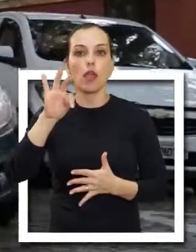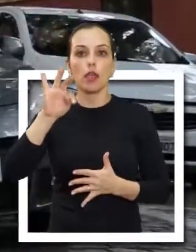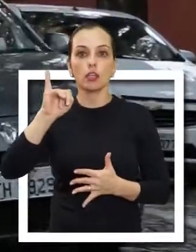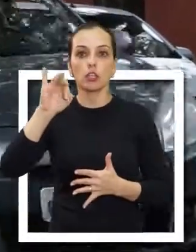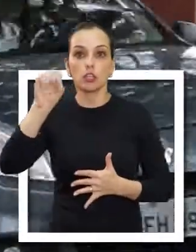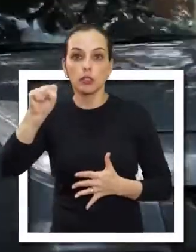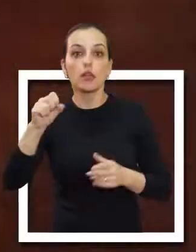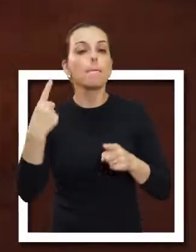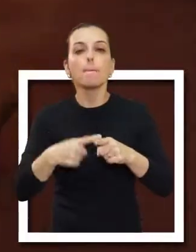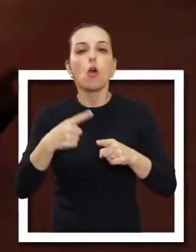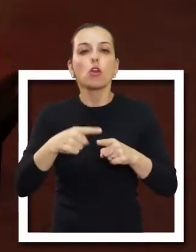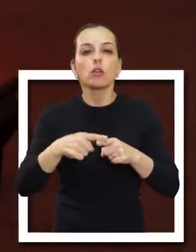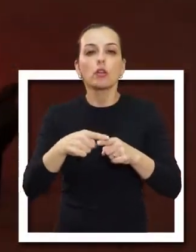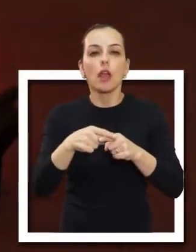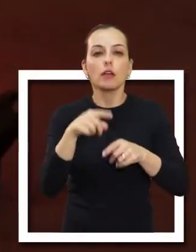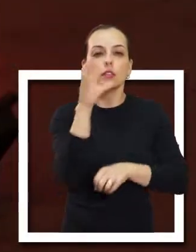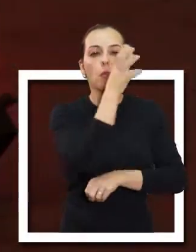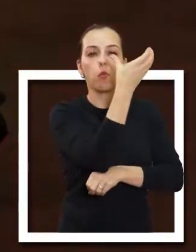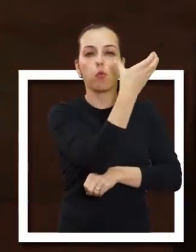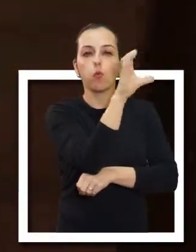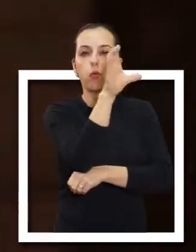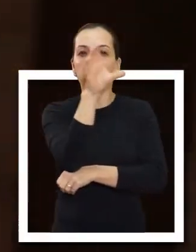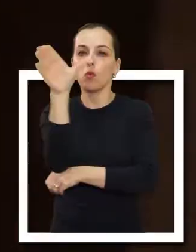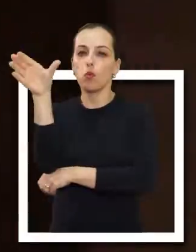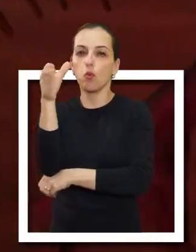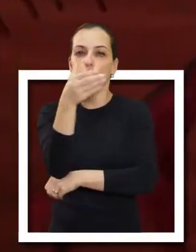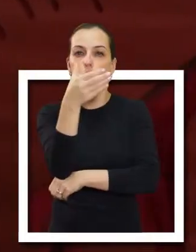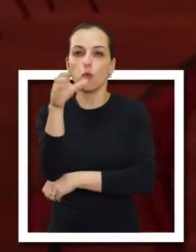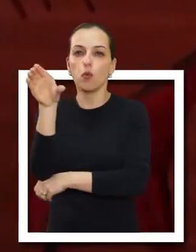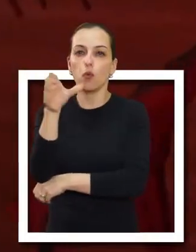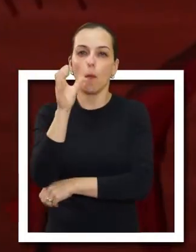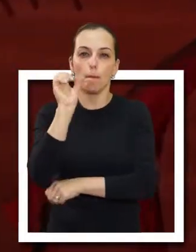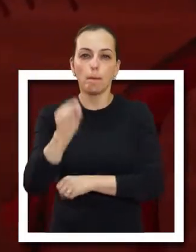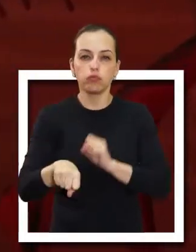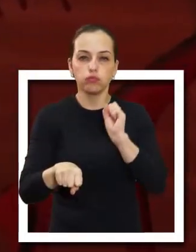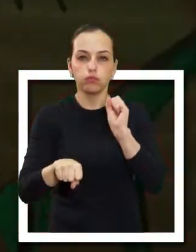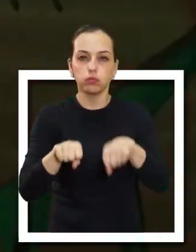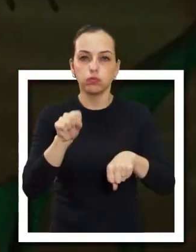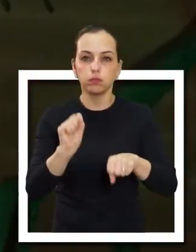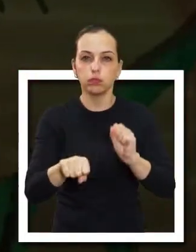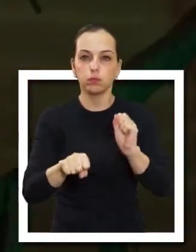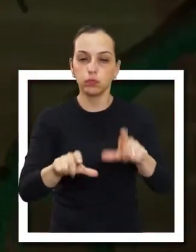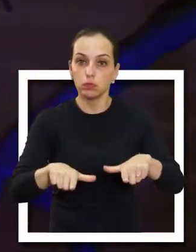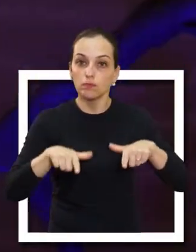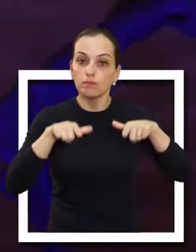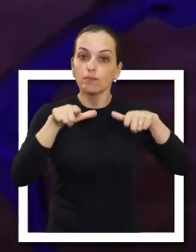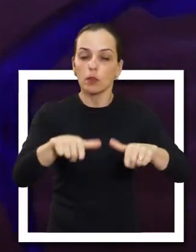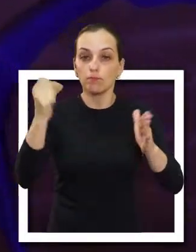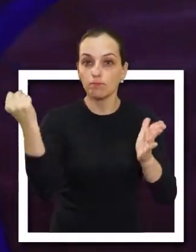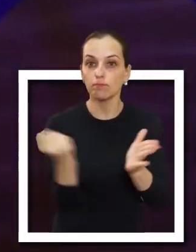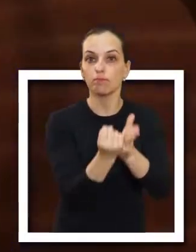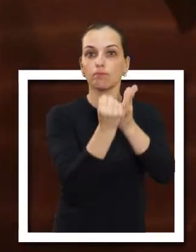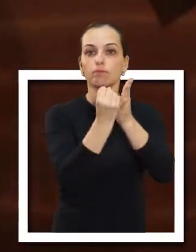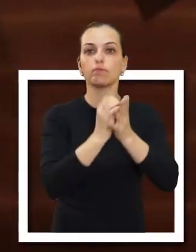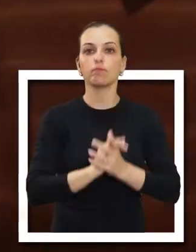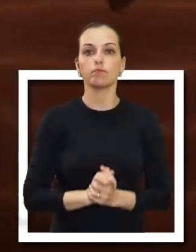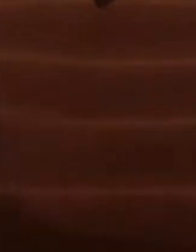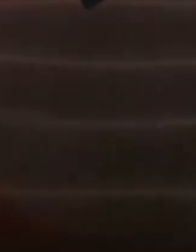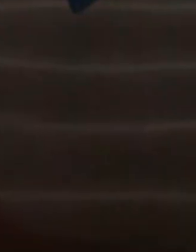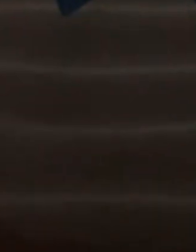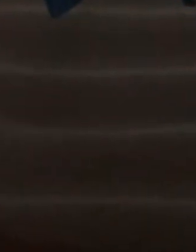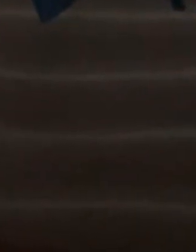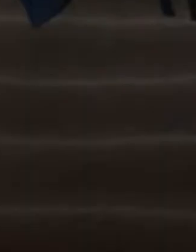uma praça horizontal onde podem ser vistas imensas pegadas de dinossauros que nos transportam para o período